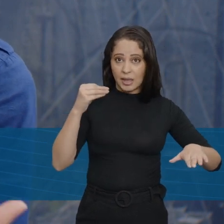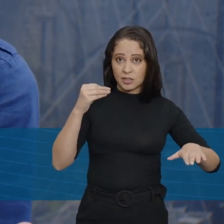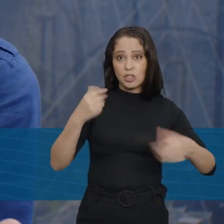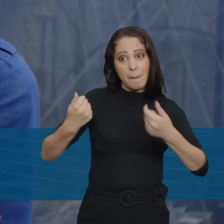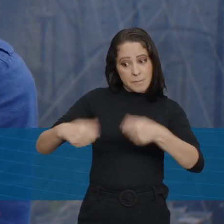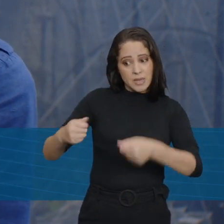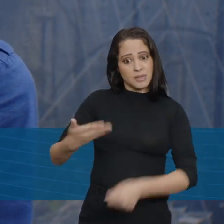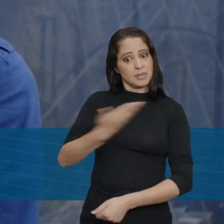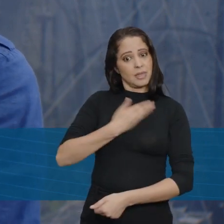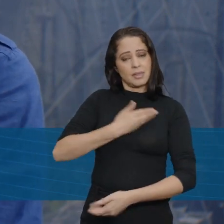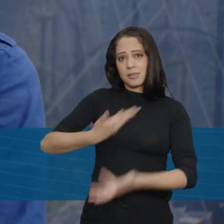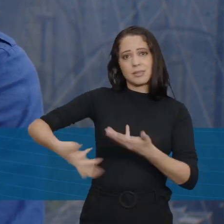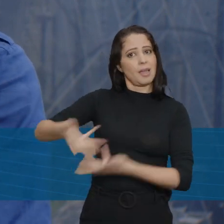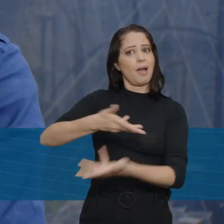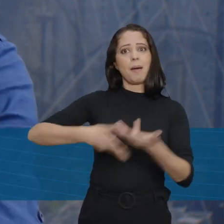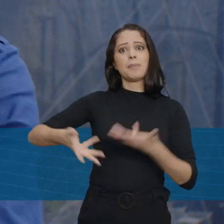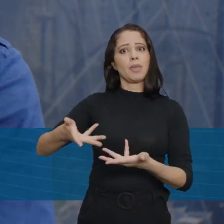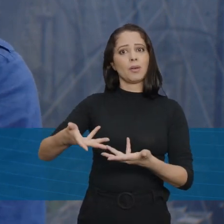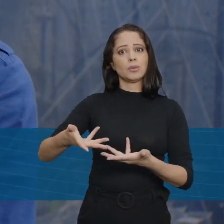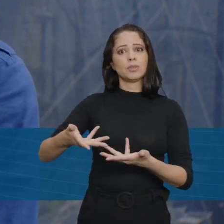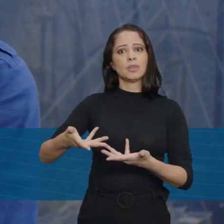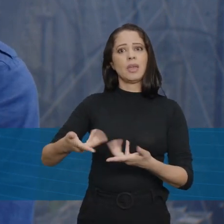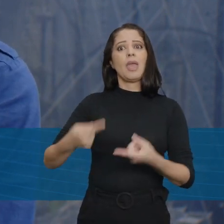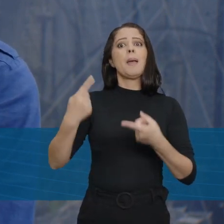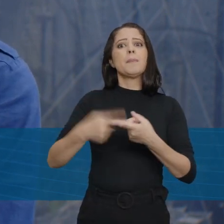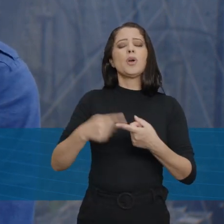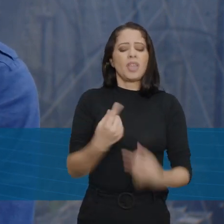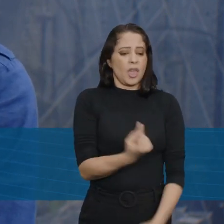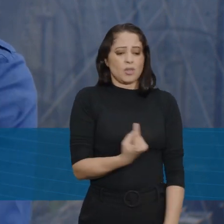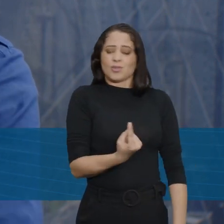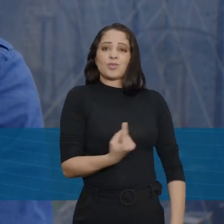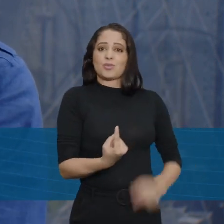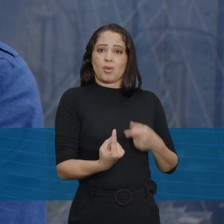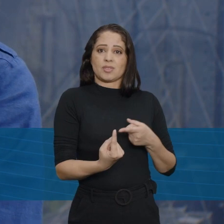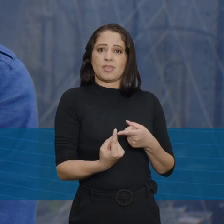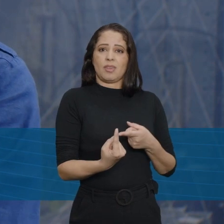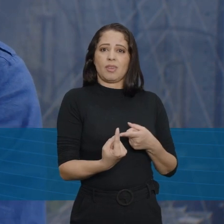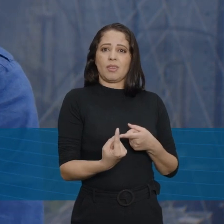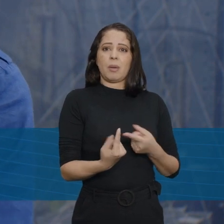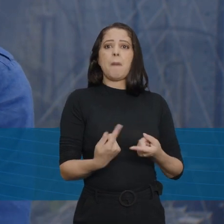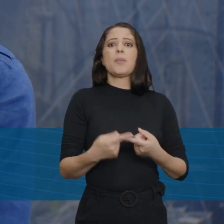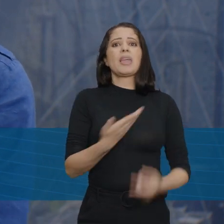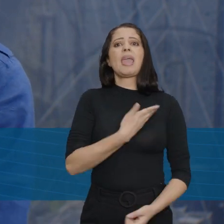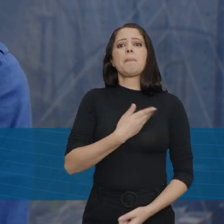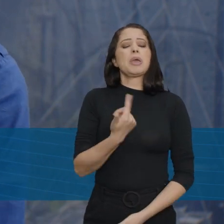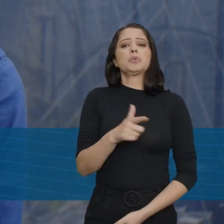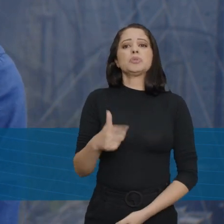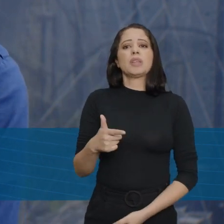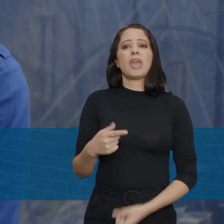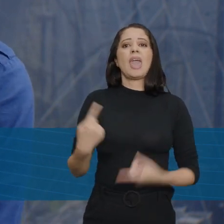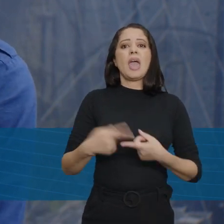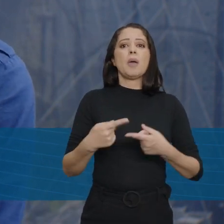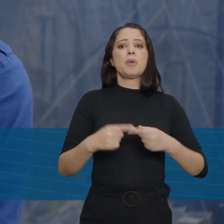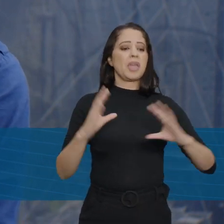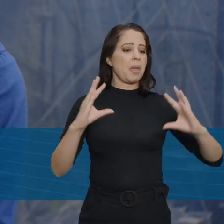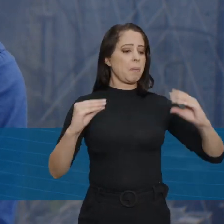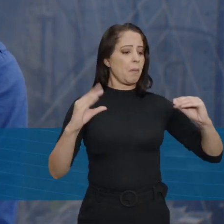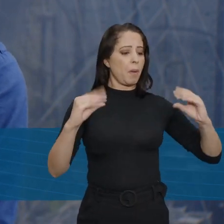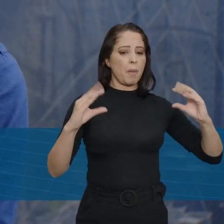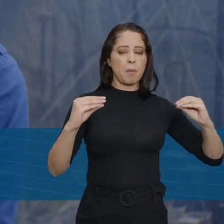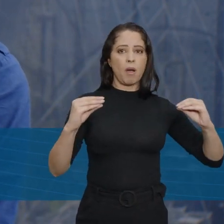estão em ambientes em que eles conseguiriam fazer amigos. Por que ele tá sem amigos? Por que ninguém tá conversando com